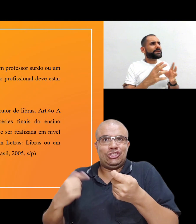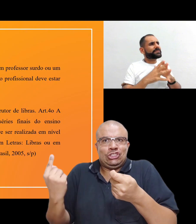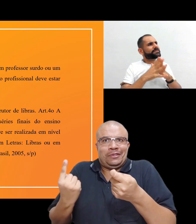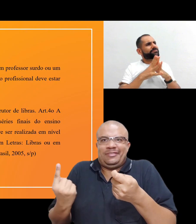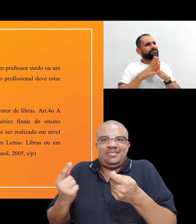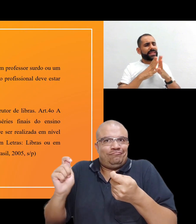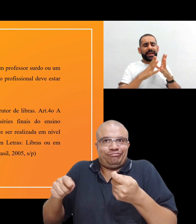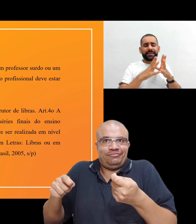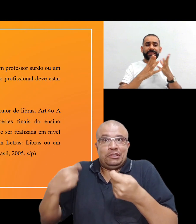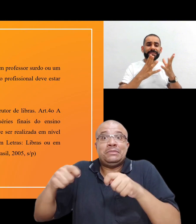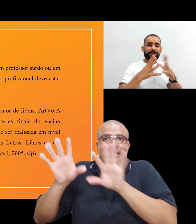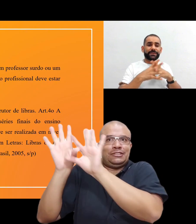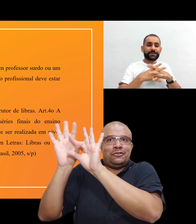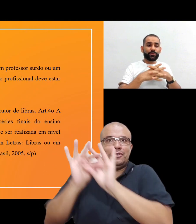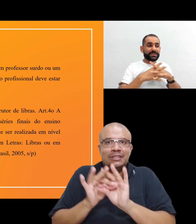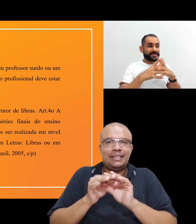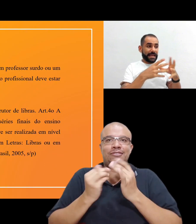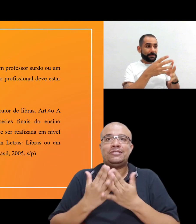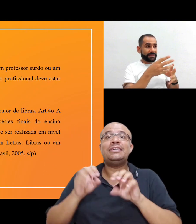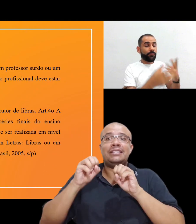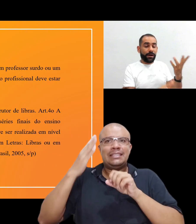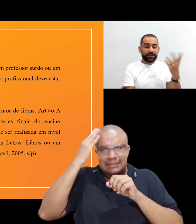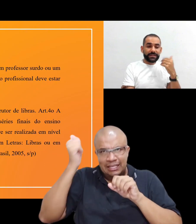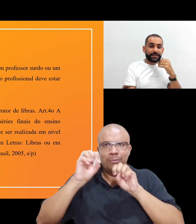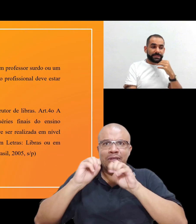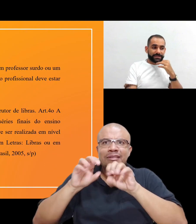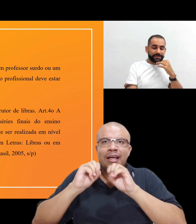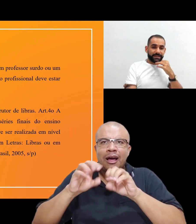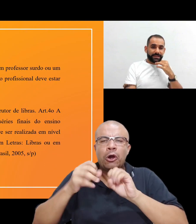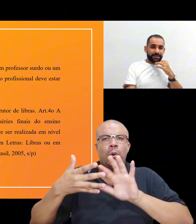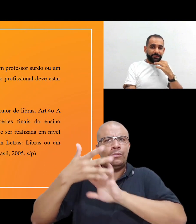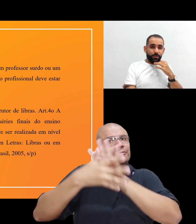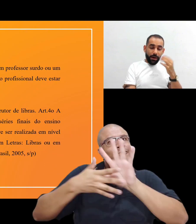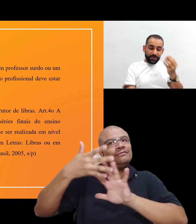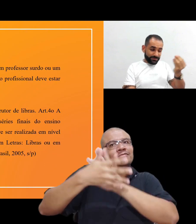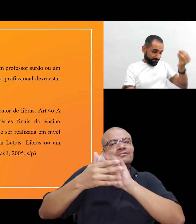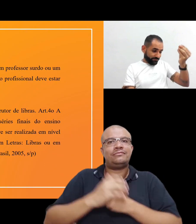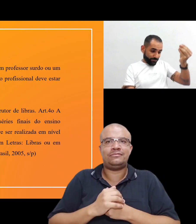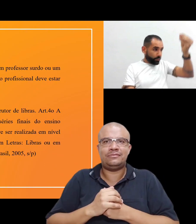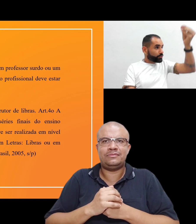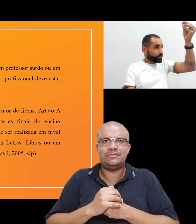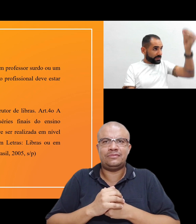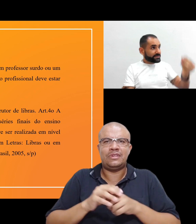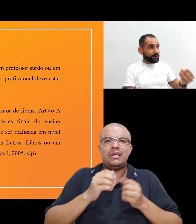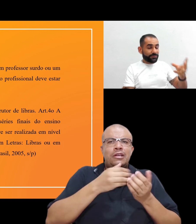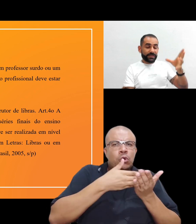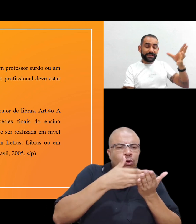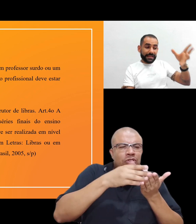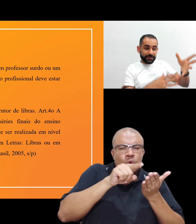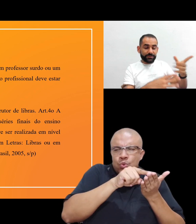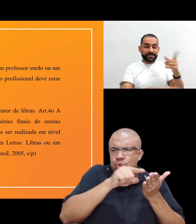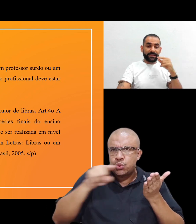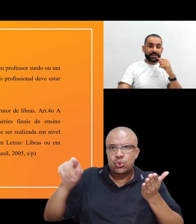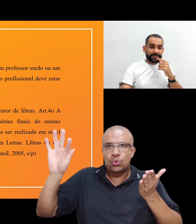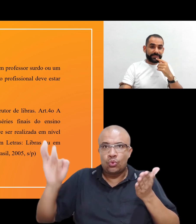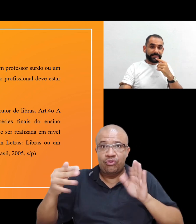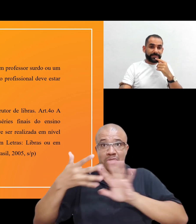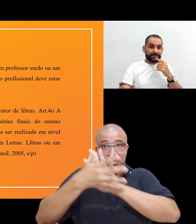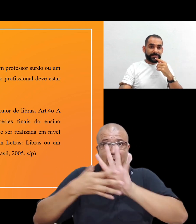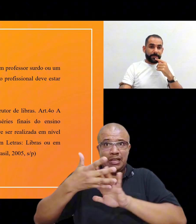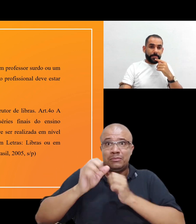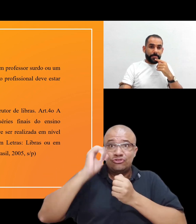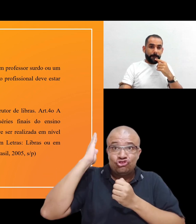sei Libras. Tá, o que você vai fazer com isso? Você sabe dar uma aula em Libras? Uma aula do início ao fim na língua de